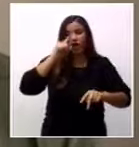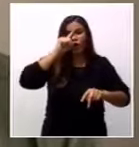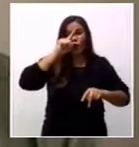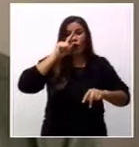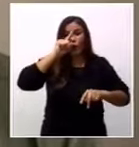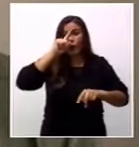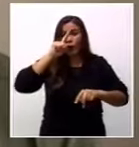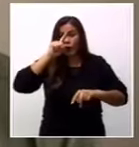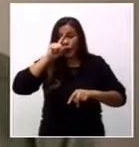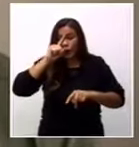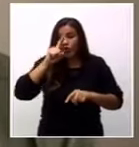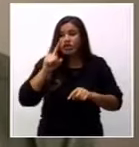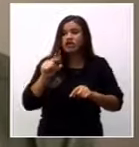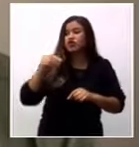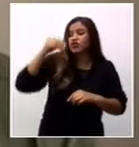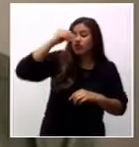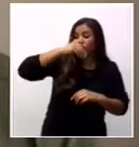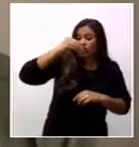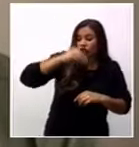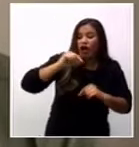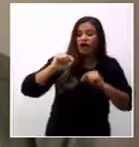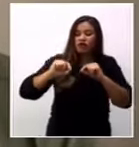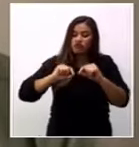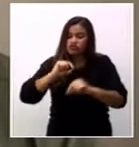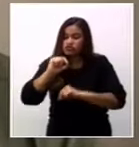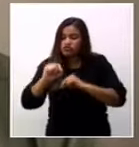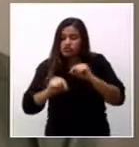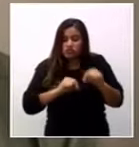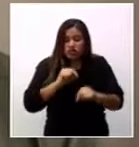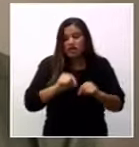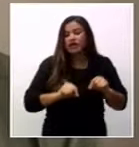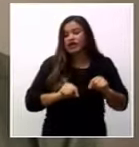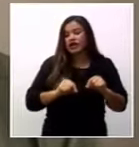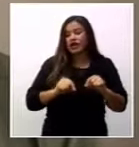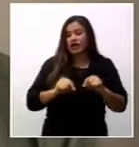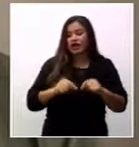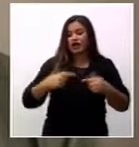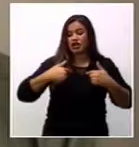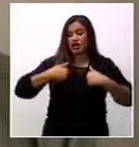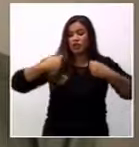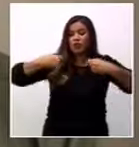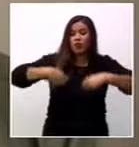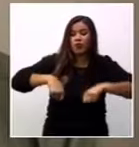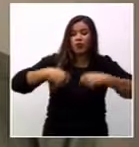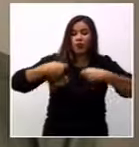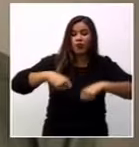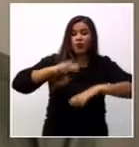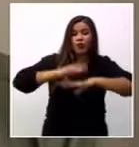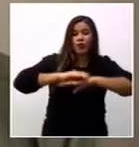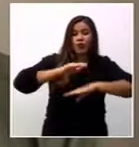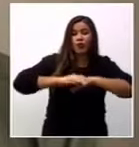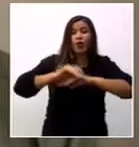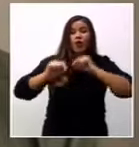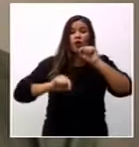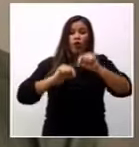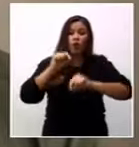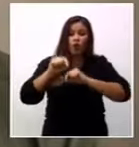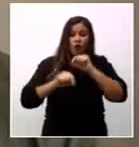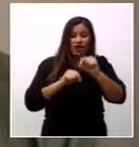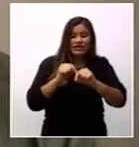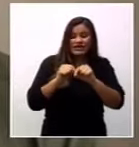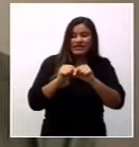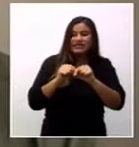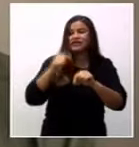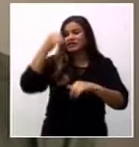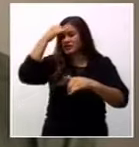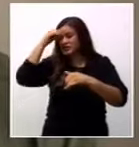estou correndo e qual a minha vulnerabilidade perante aquele risco e o que eu preciso fazer para não correr aquele